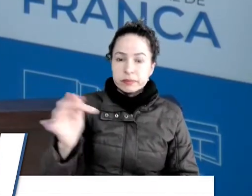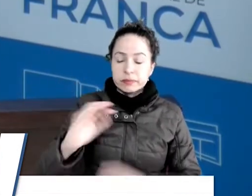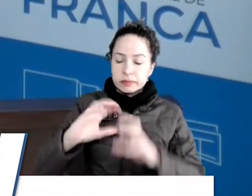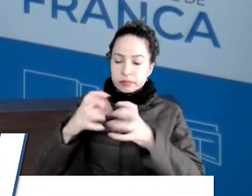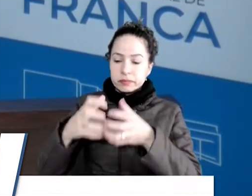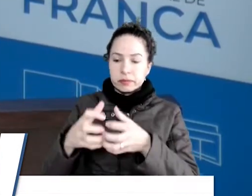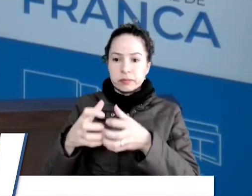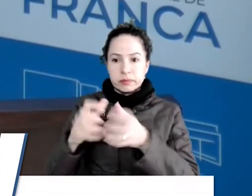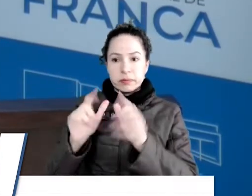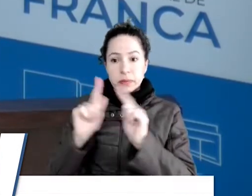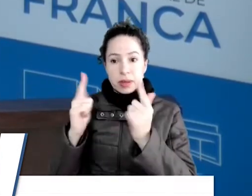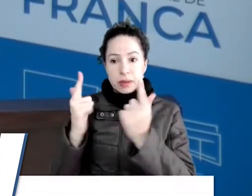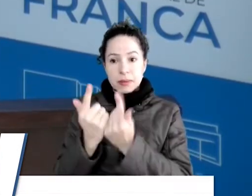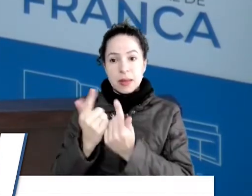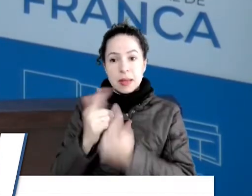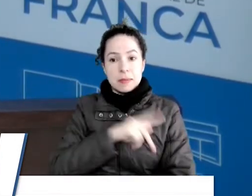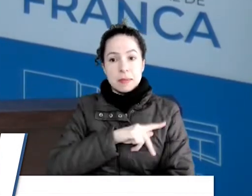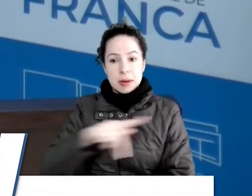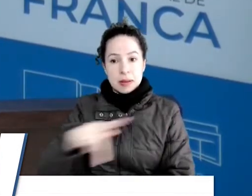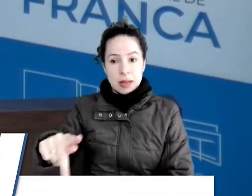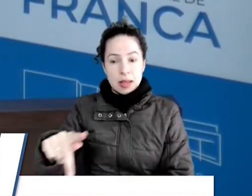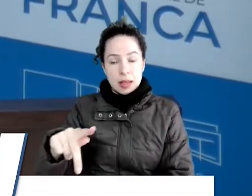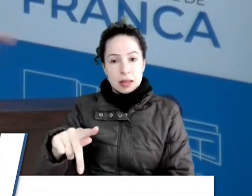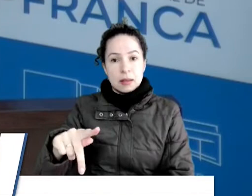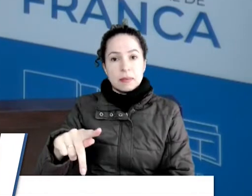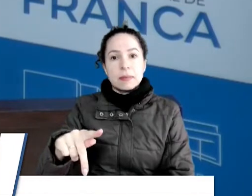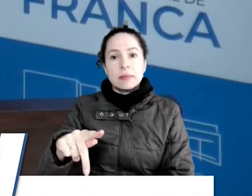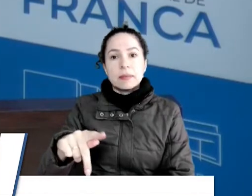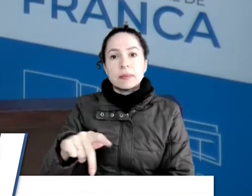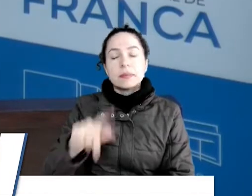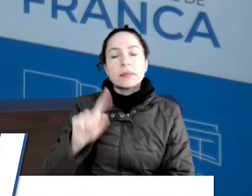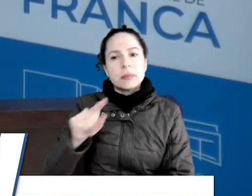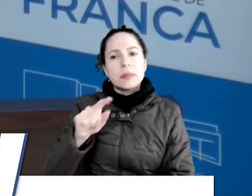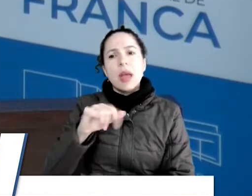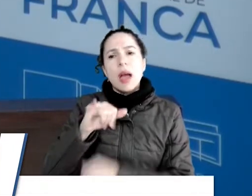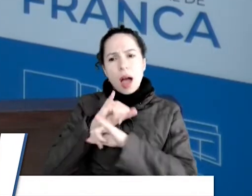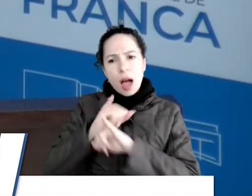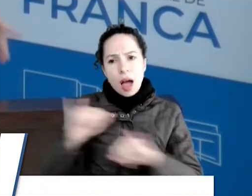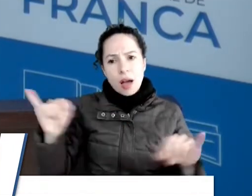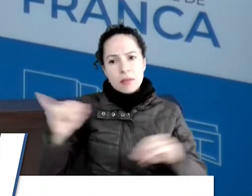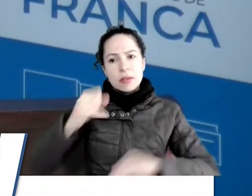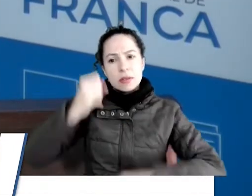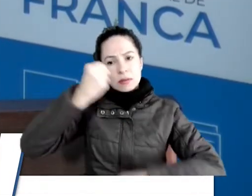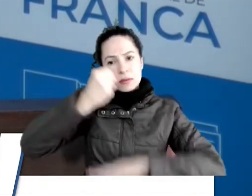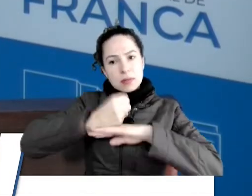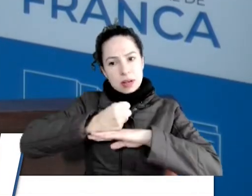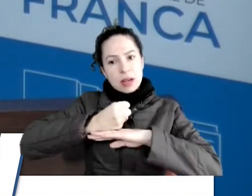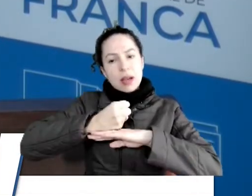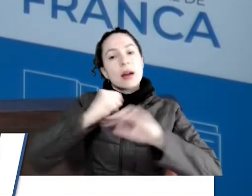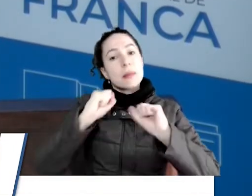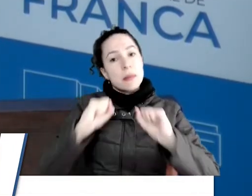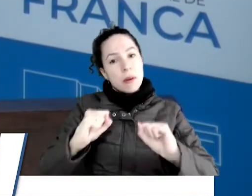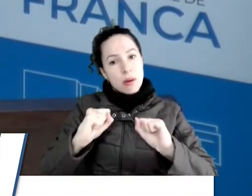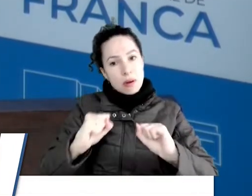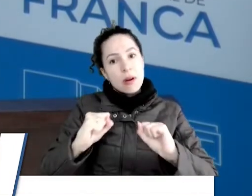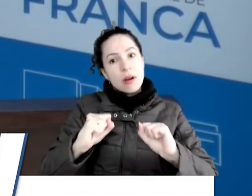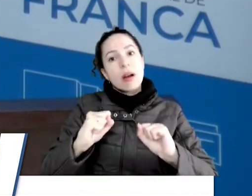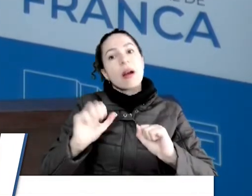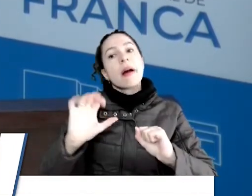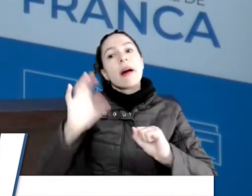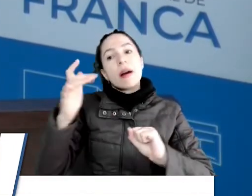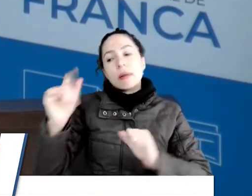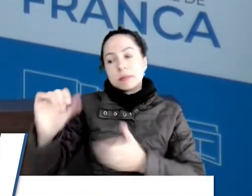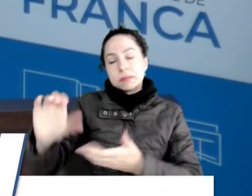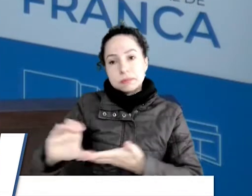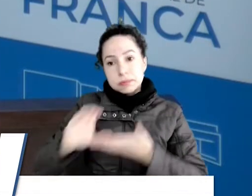da República, e que alertou a cidade de Franca da possibilidade daqueles recursos e